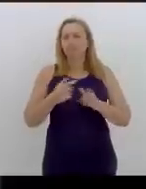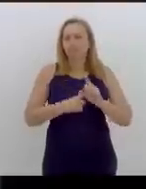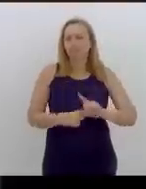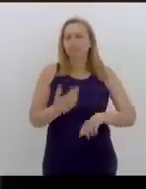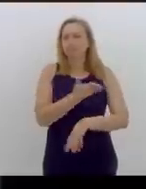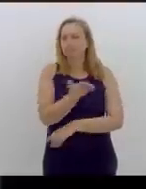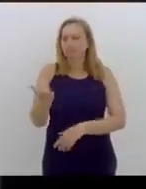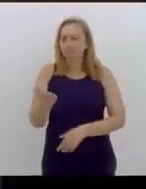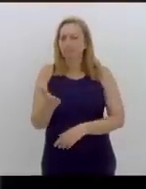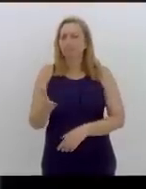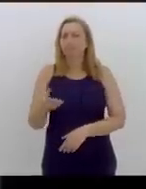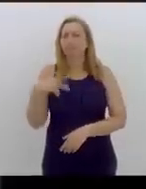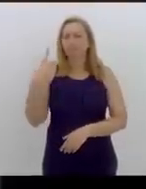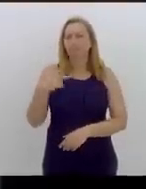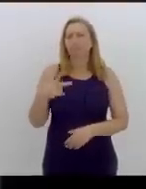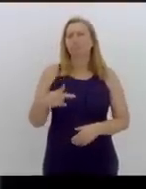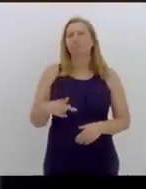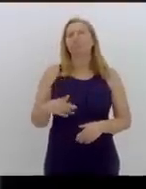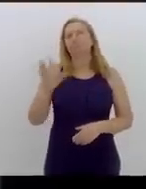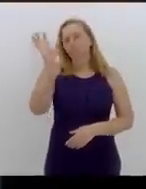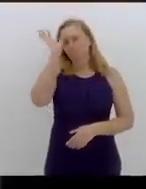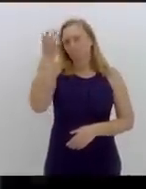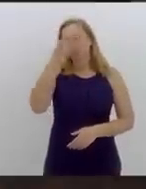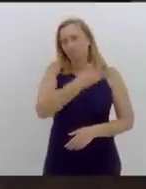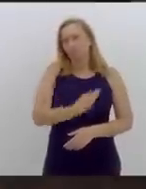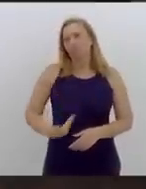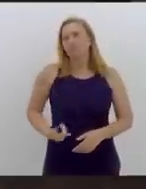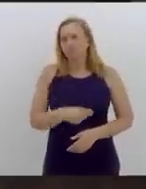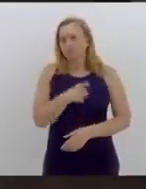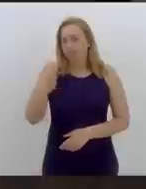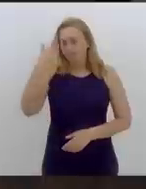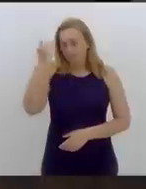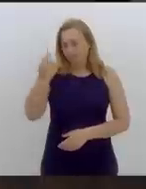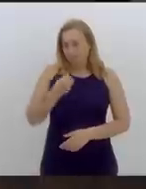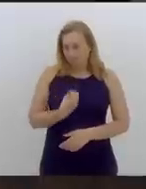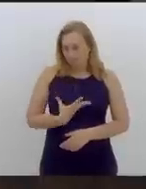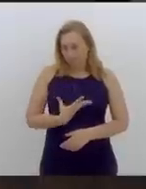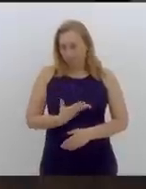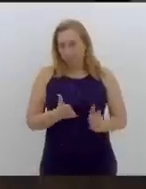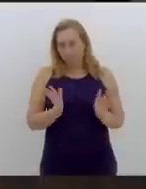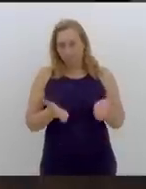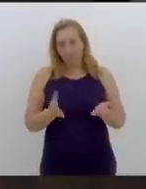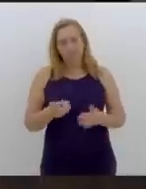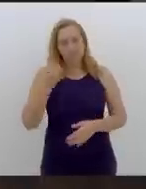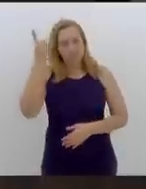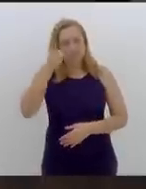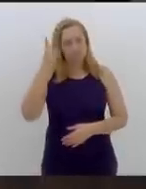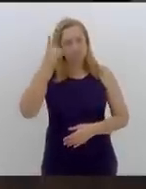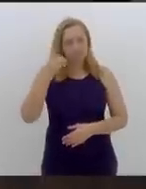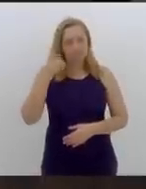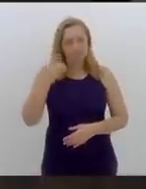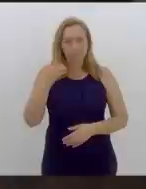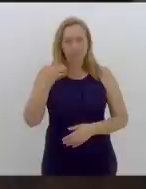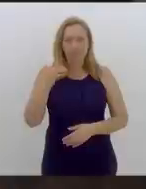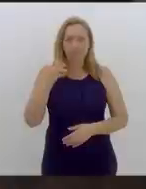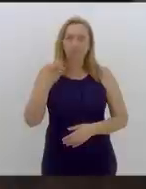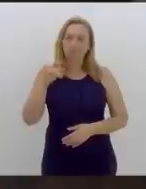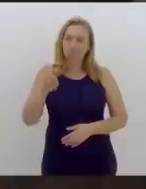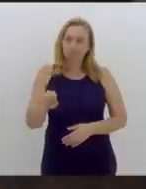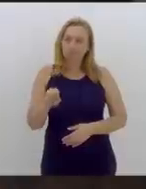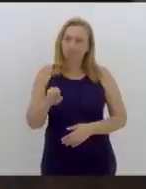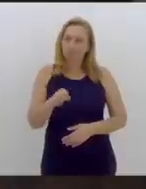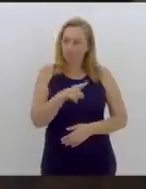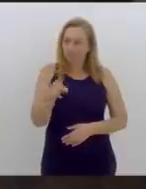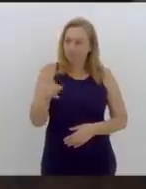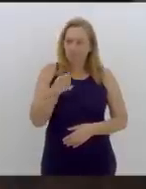muito de vocês politicamente resolvesse um governador você sabe muito bem que eu tô como hoje como suplente e você viu